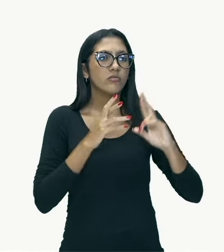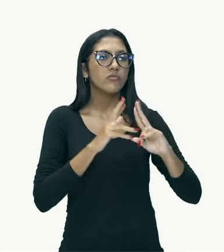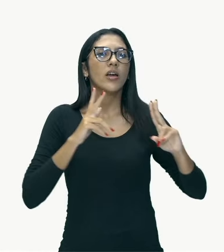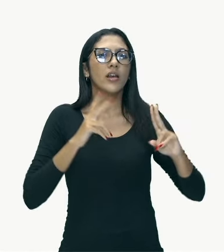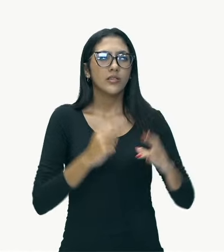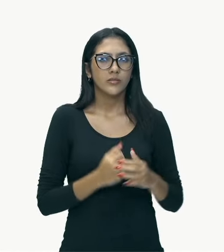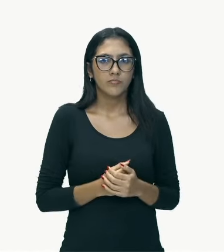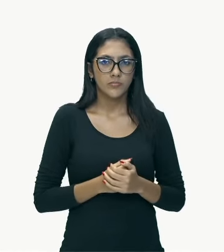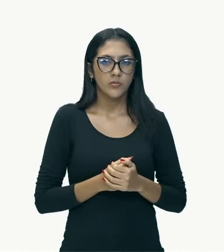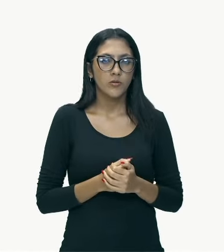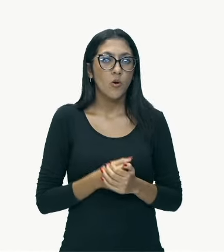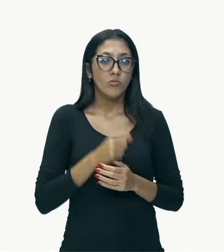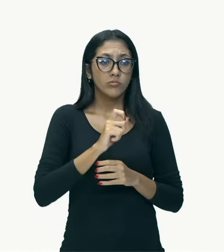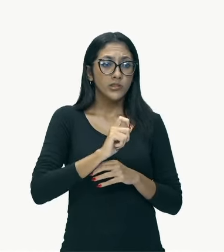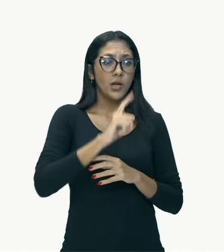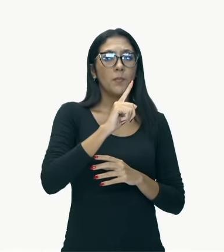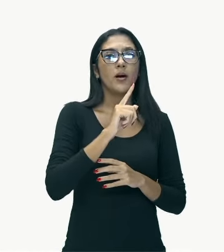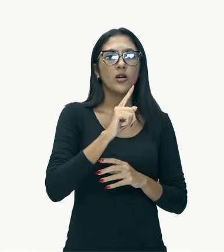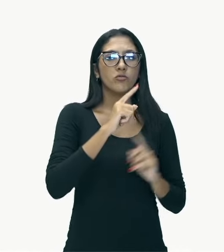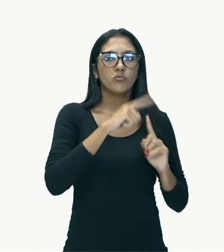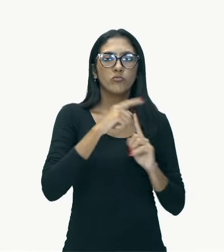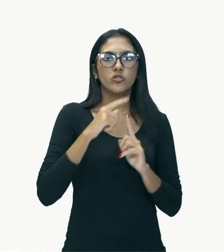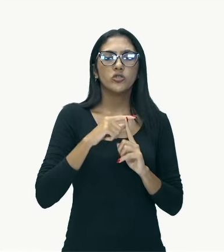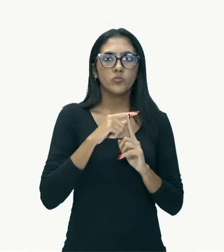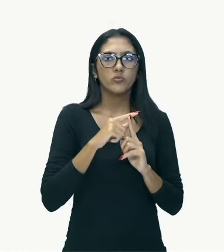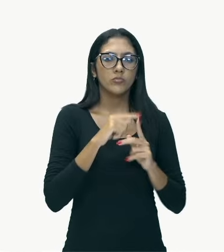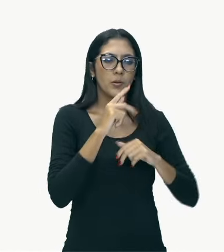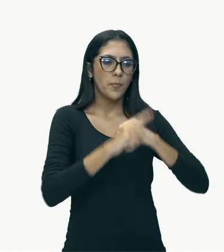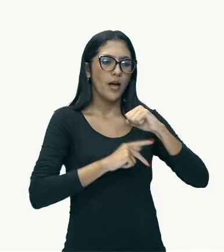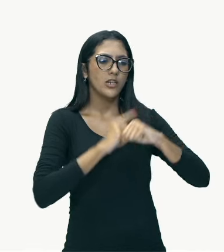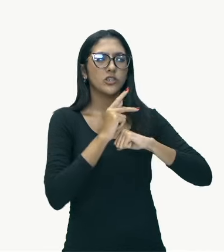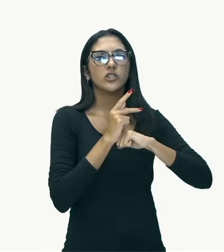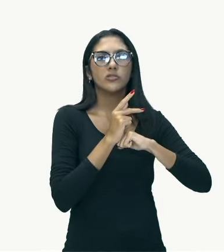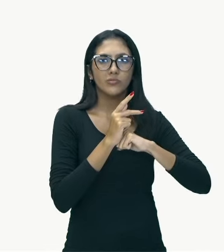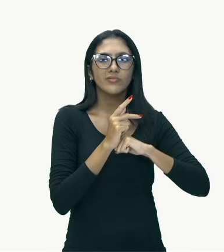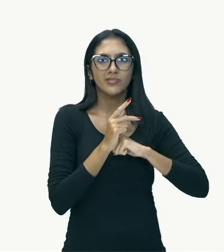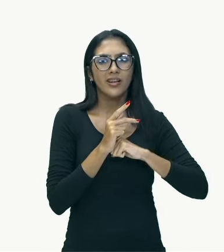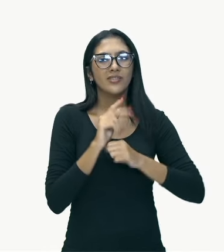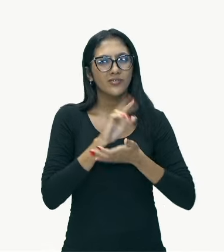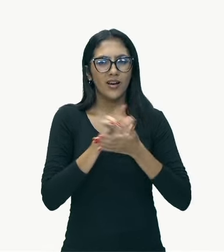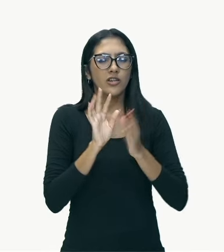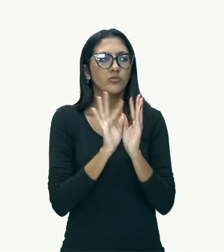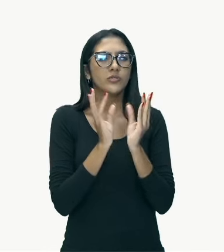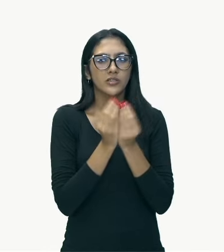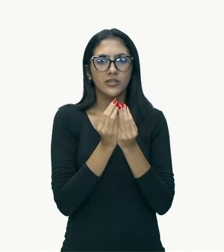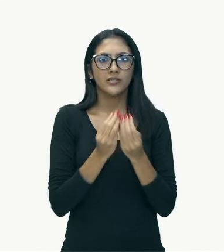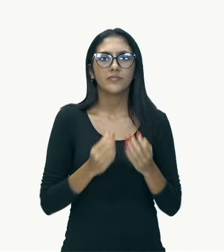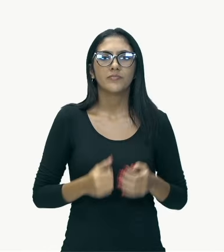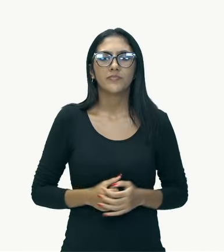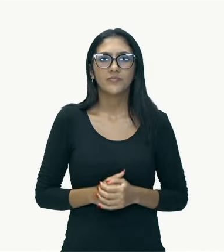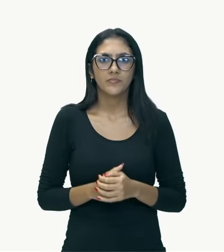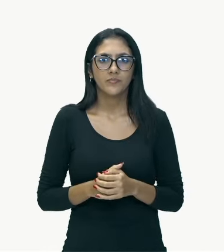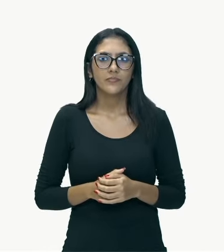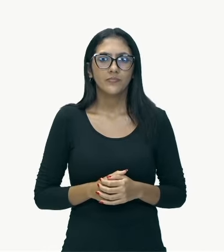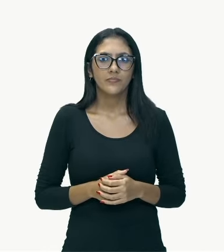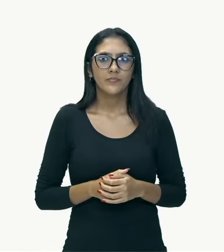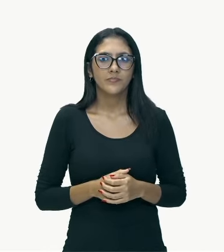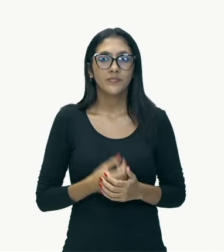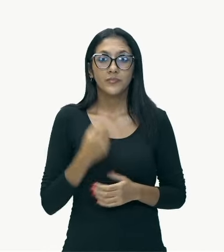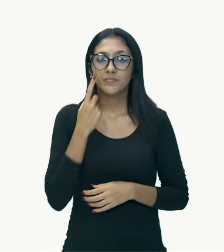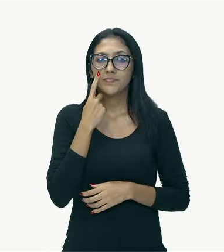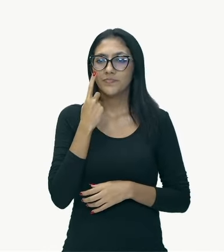tamanho das partículas das substâncias dispersas. Observem aqui comigo